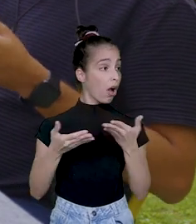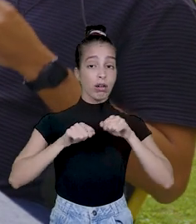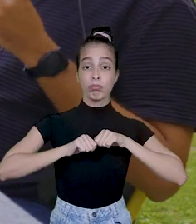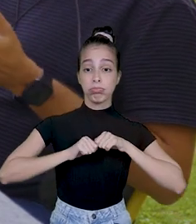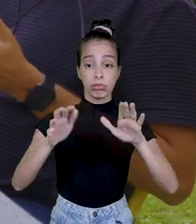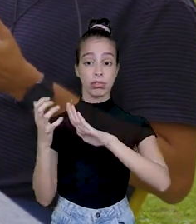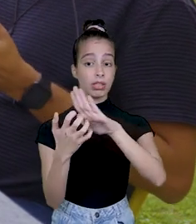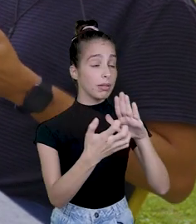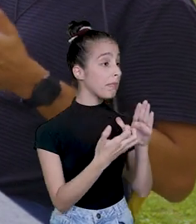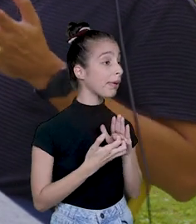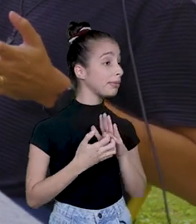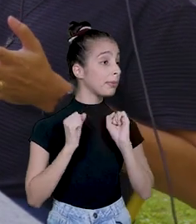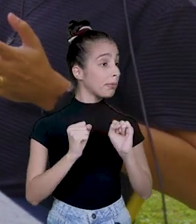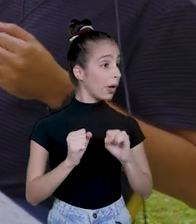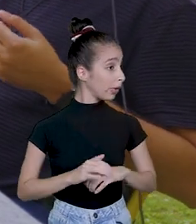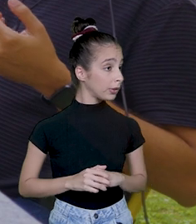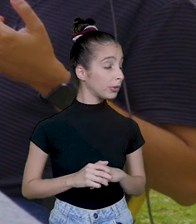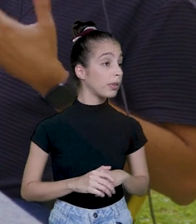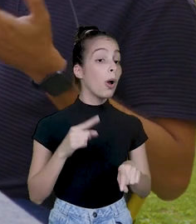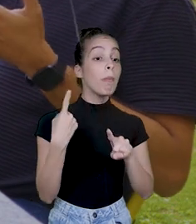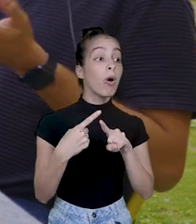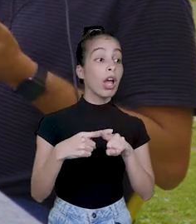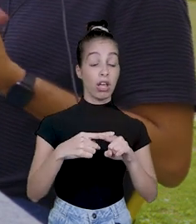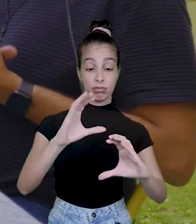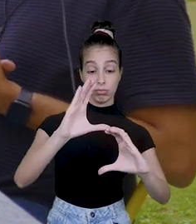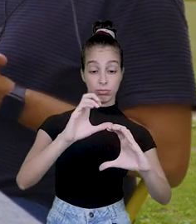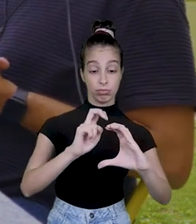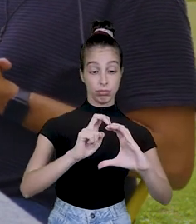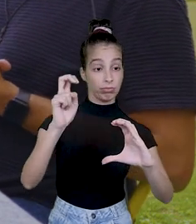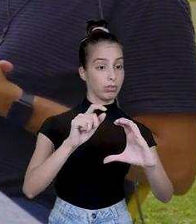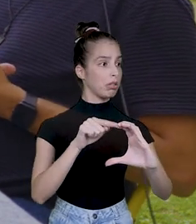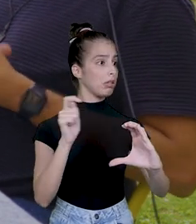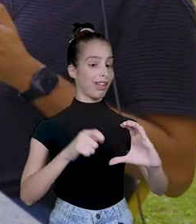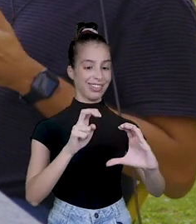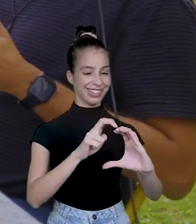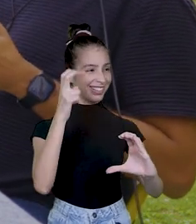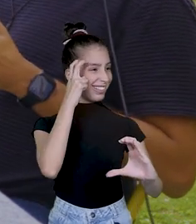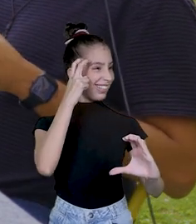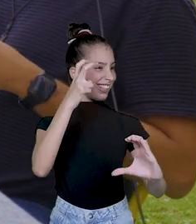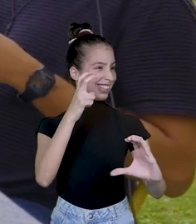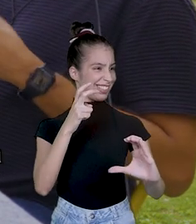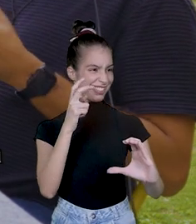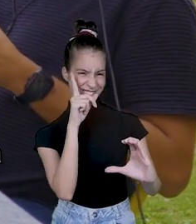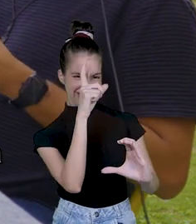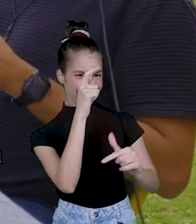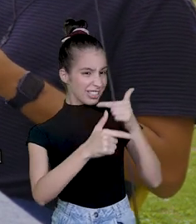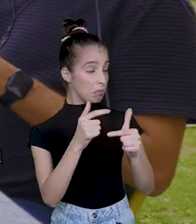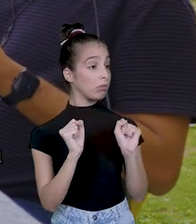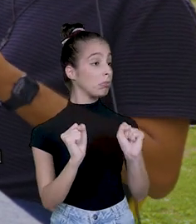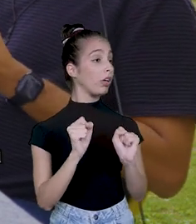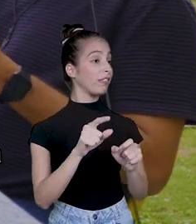decisões e analisar informações que são os aspectos conceituais dos Altos cargos então de forma